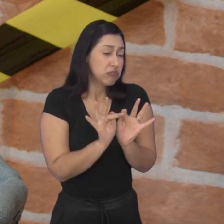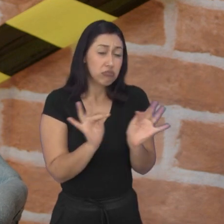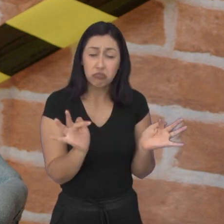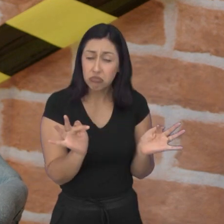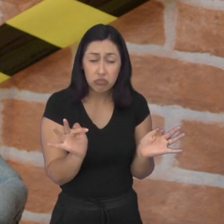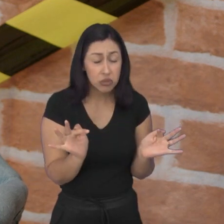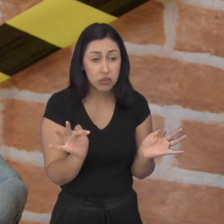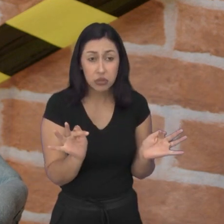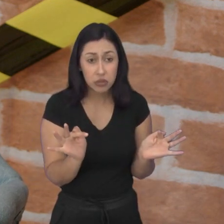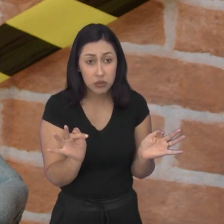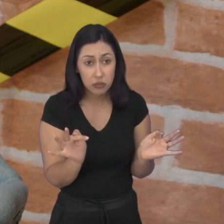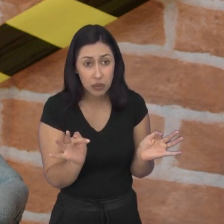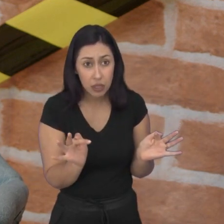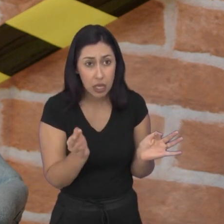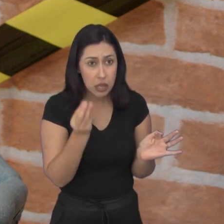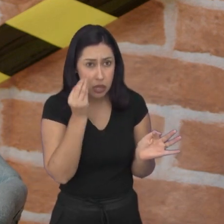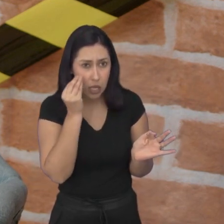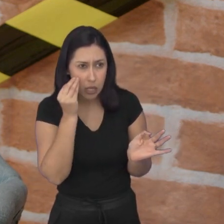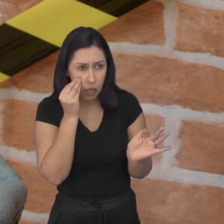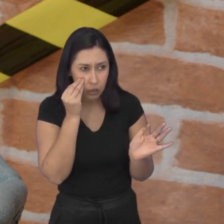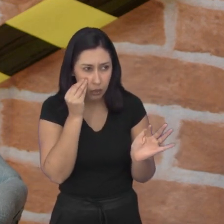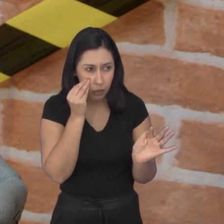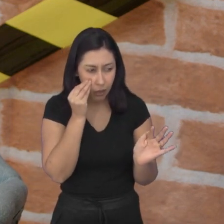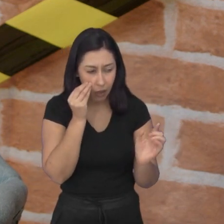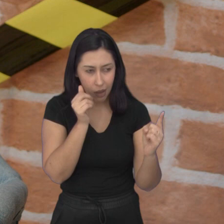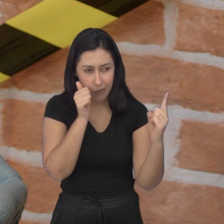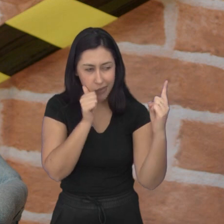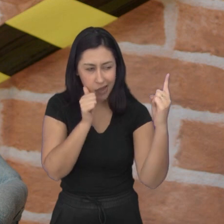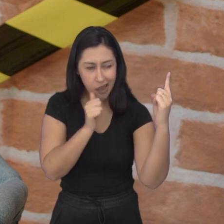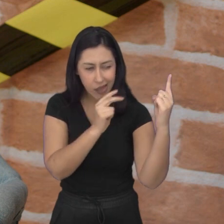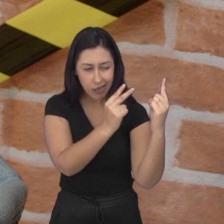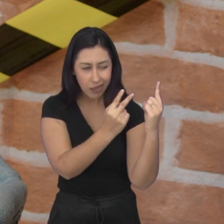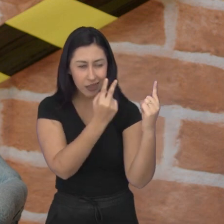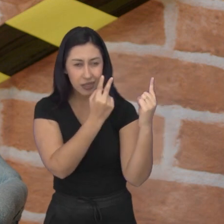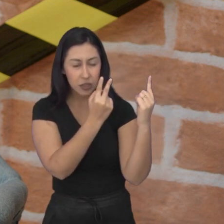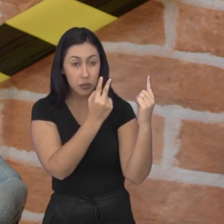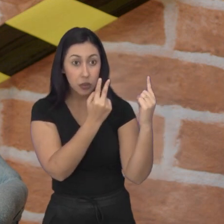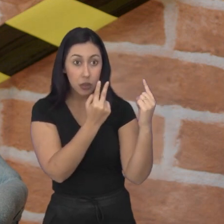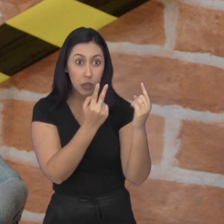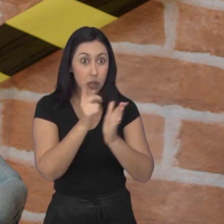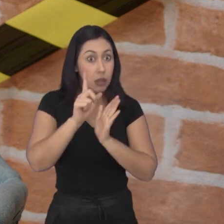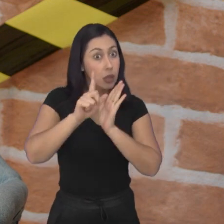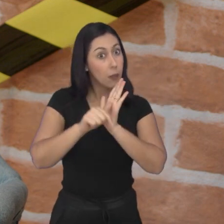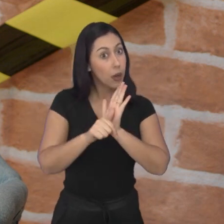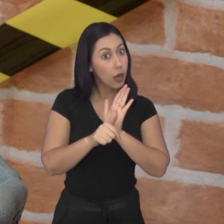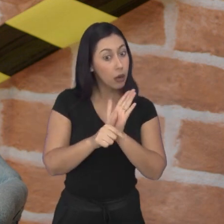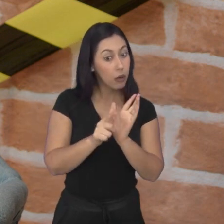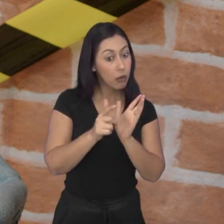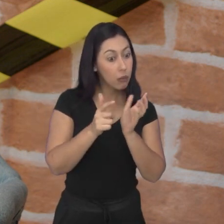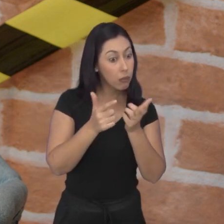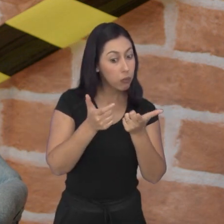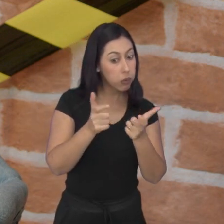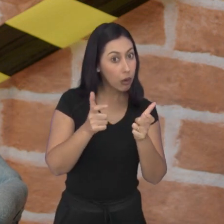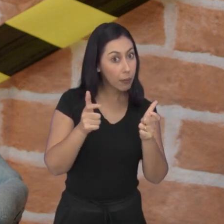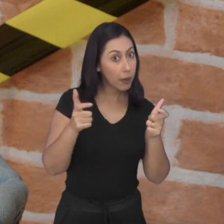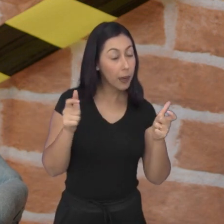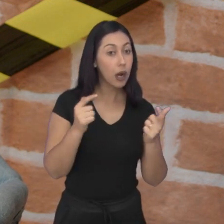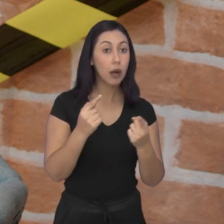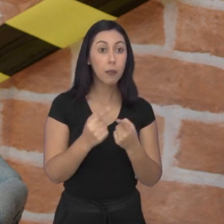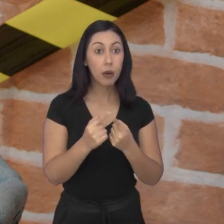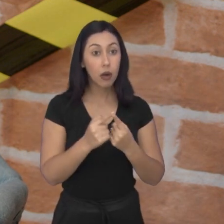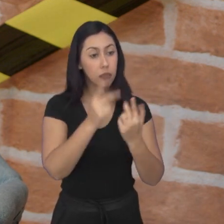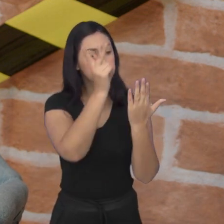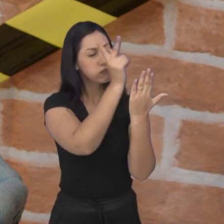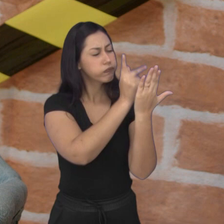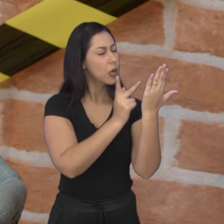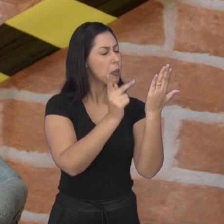despretensiosa para conquistar minha ex-namorada. Mas as coisas foram tomando proporção a ponto de eu ir fazendo desenho se eu gostava, que